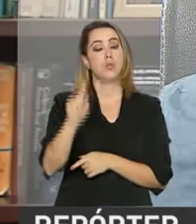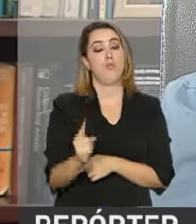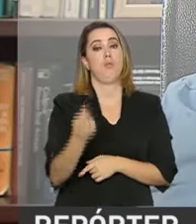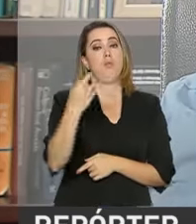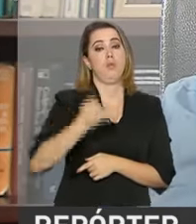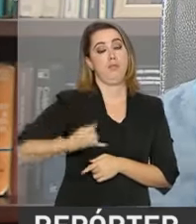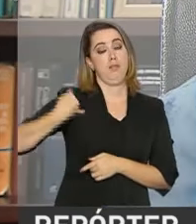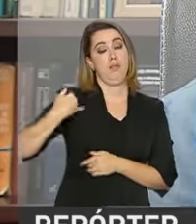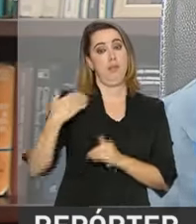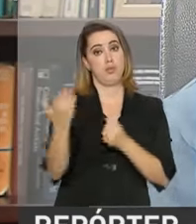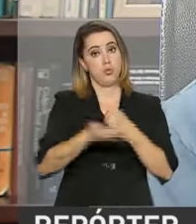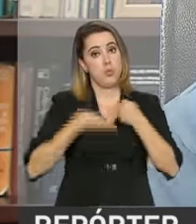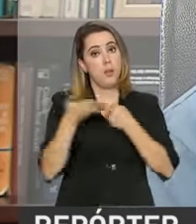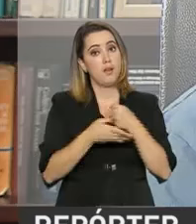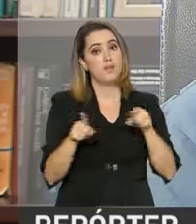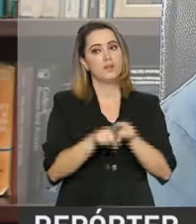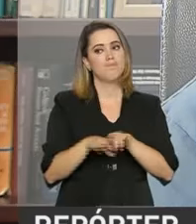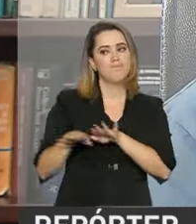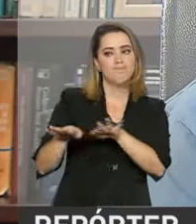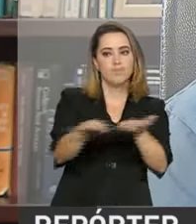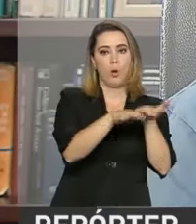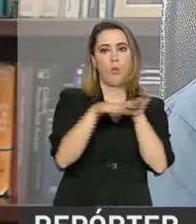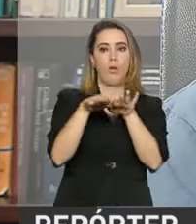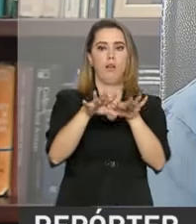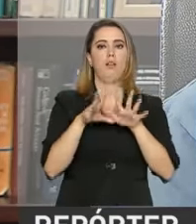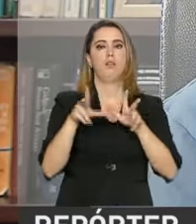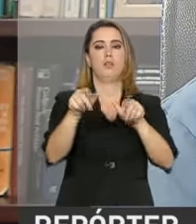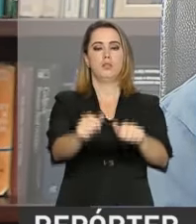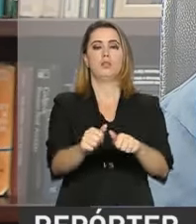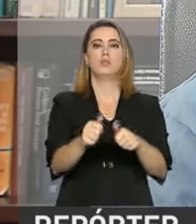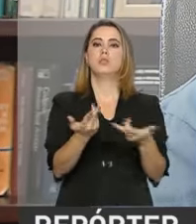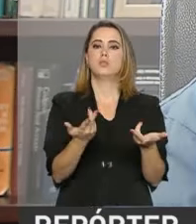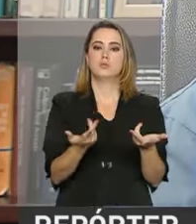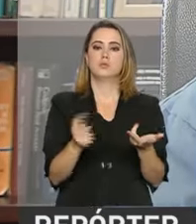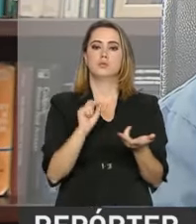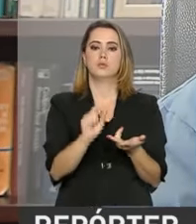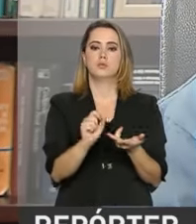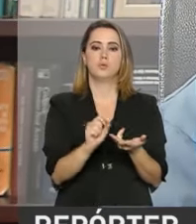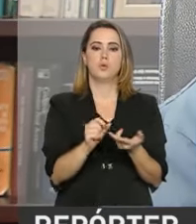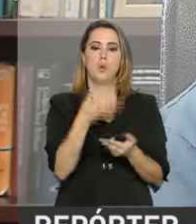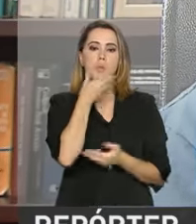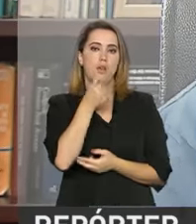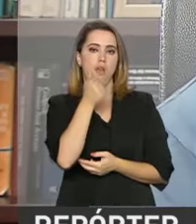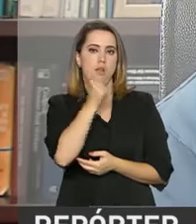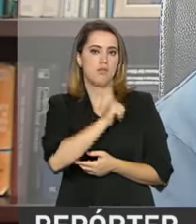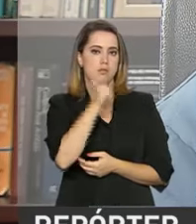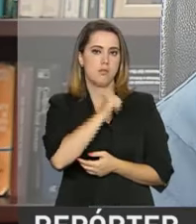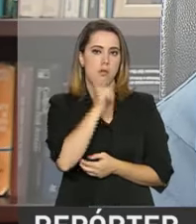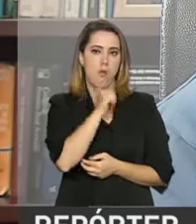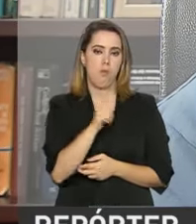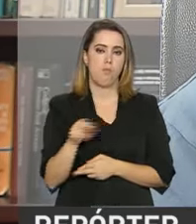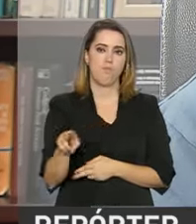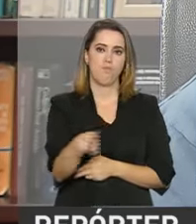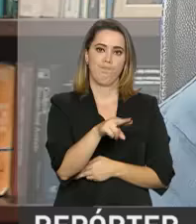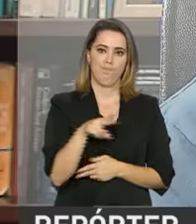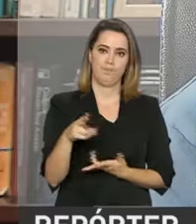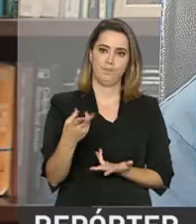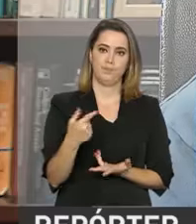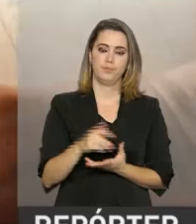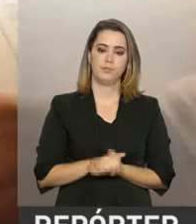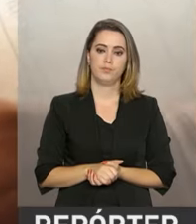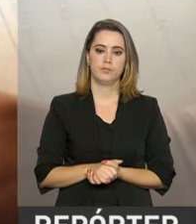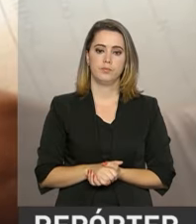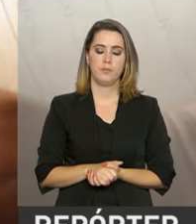mínima e caminhar para homogeneizar a idade de homens e mulheres para a